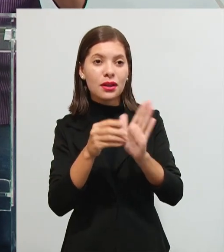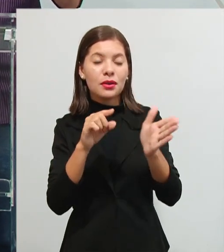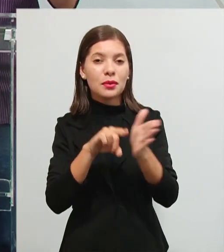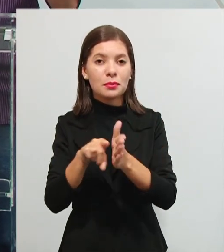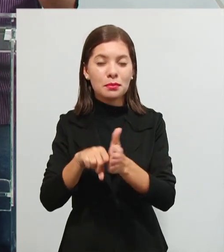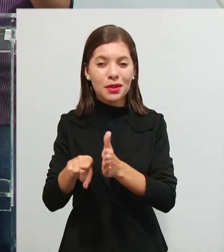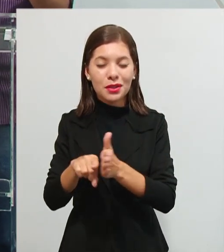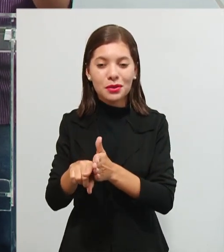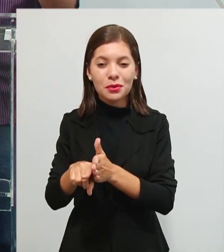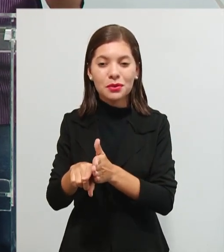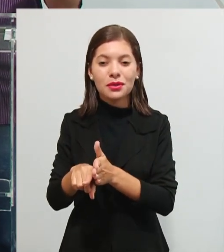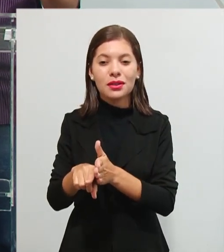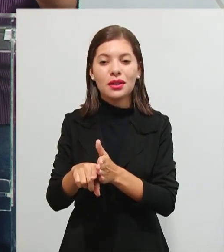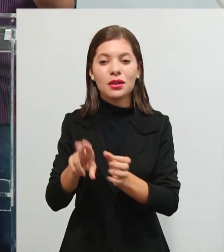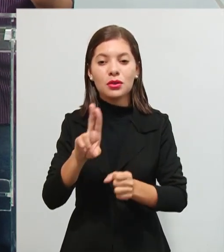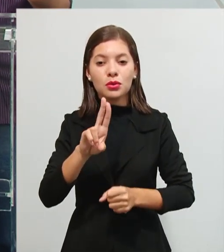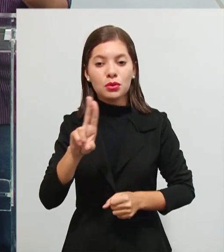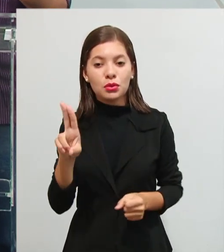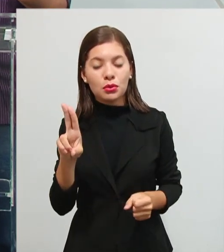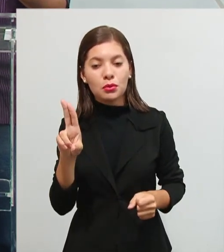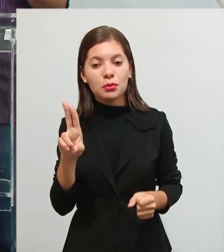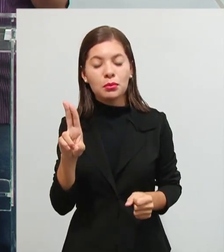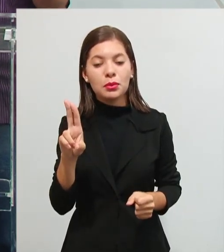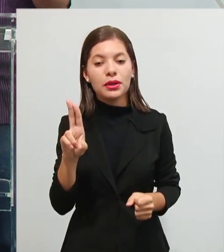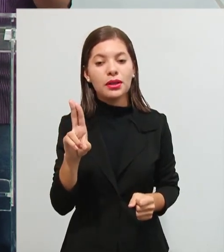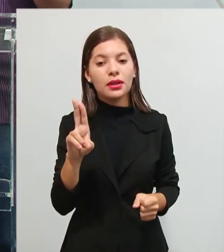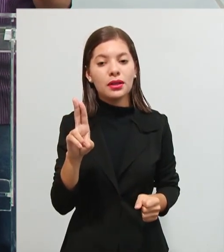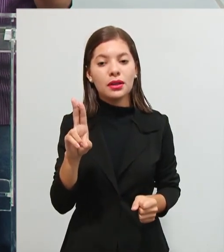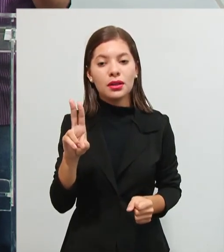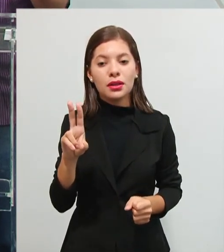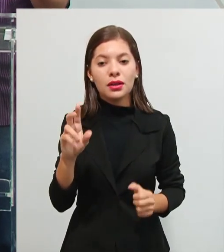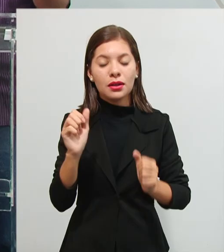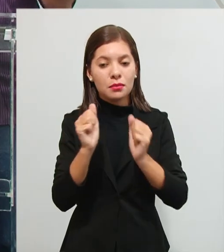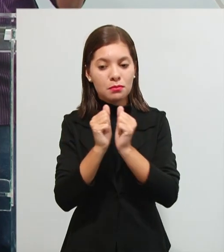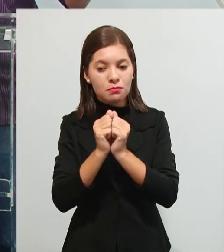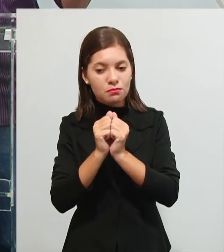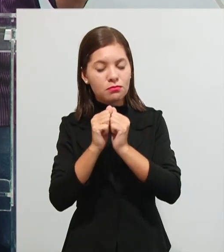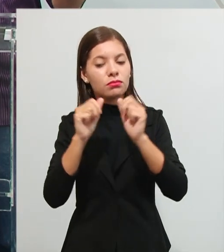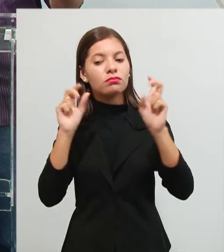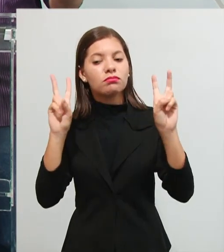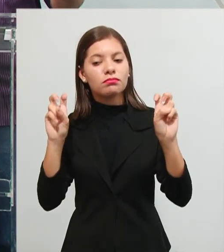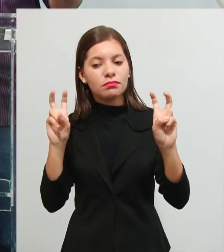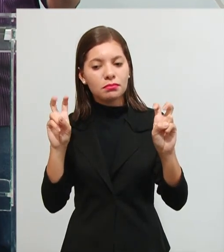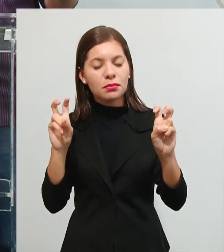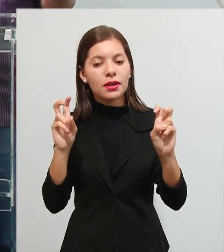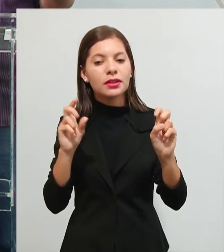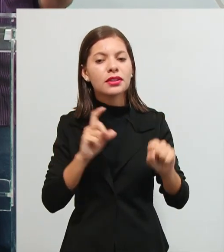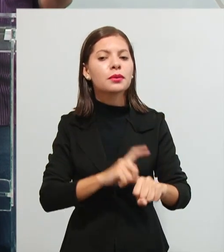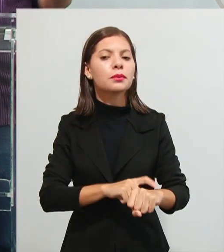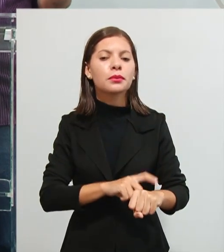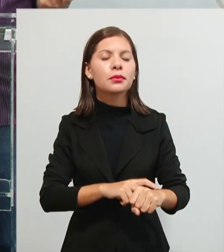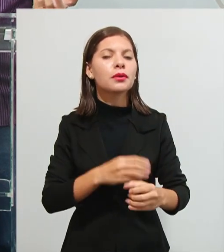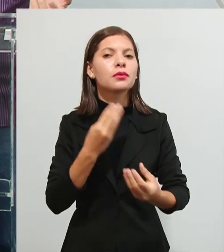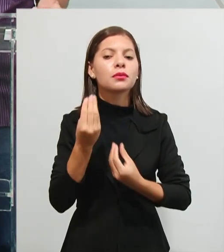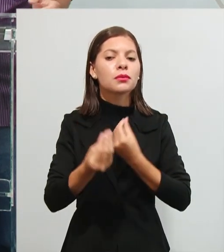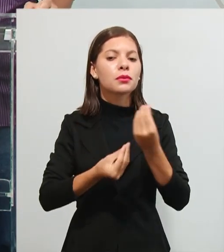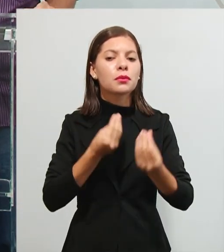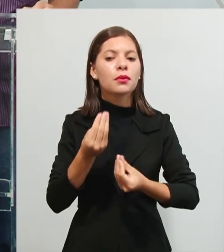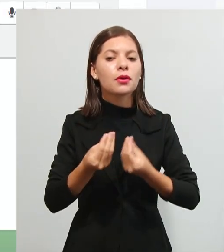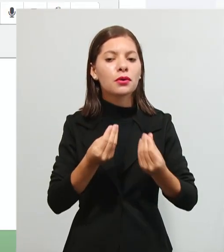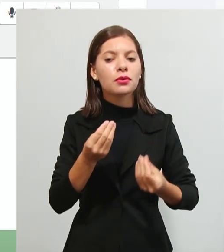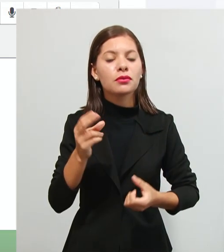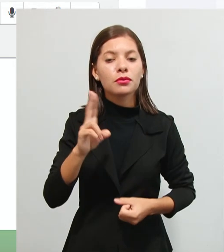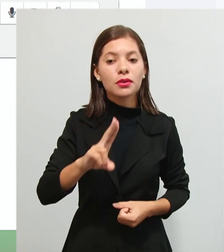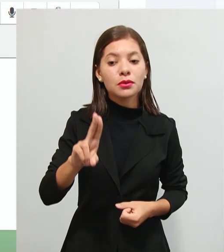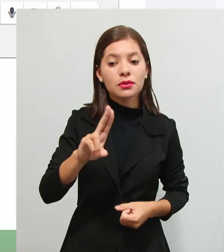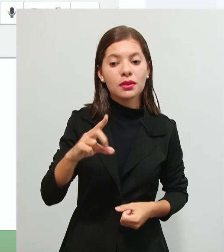próxima, um nome próximo da temática para você poder, de fato, saber qual que você vai reutilizar